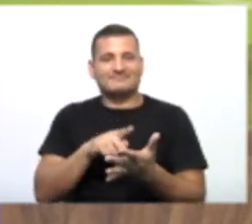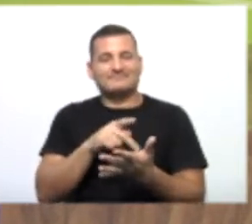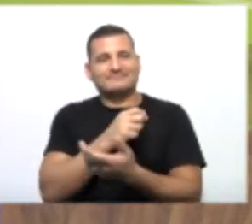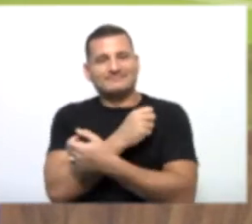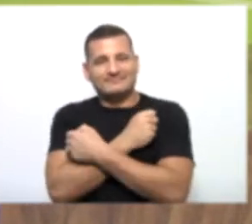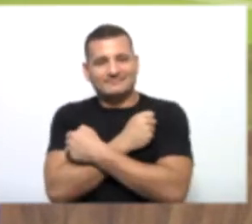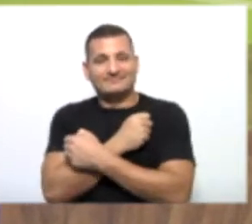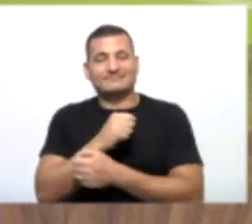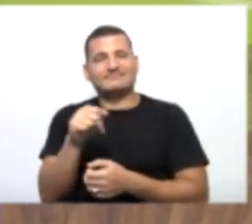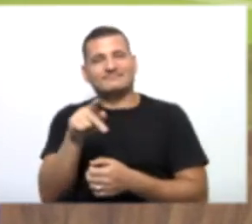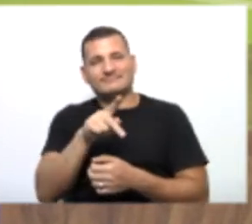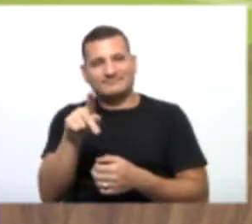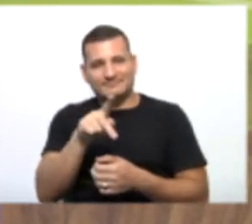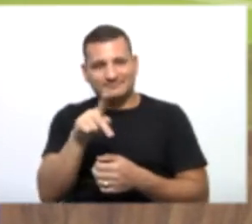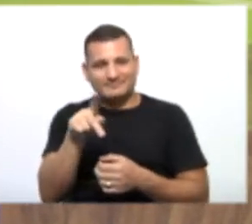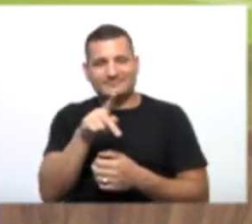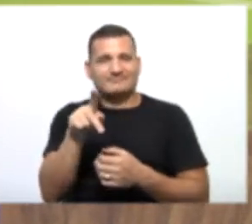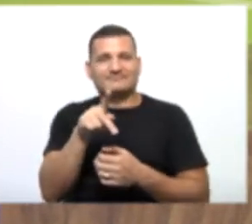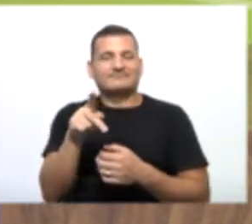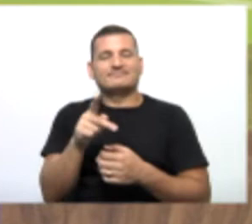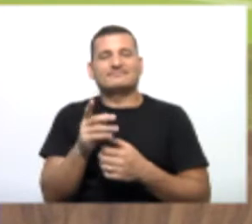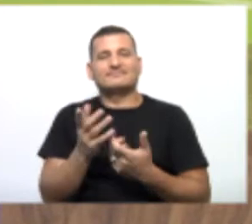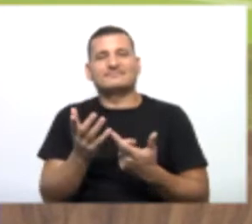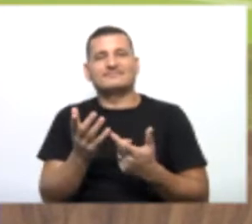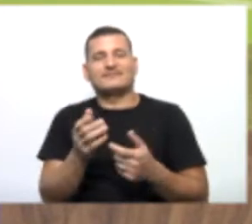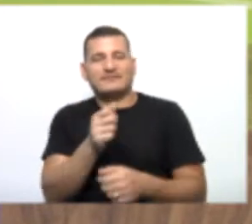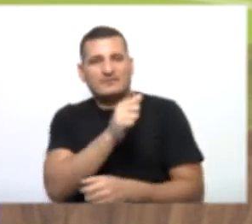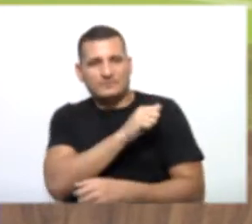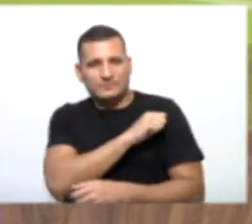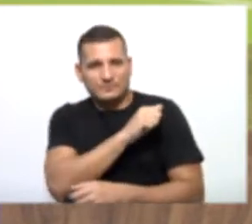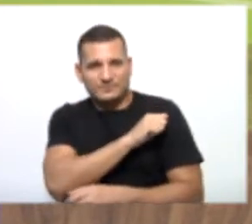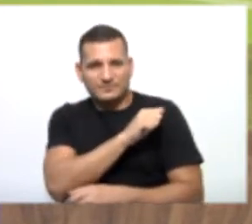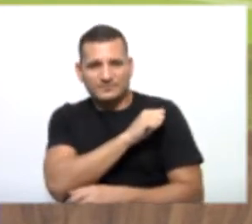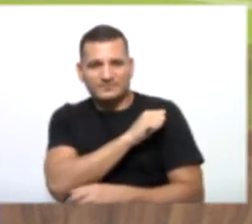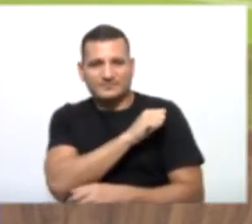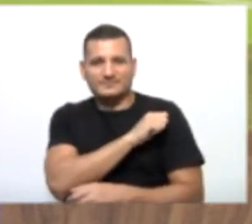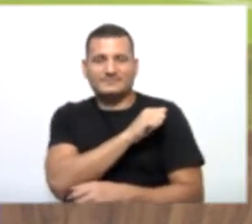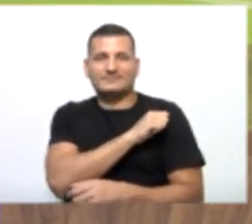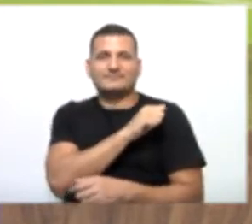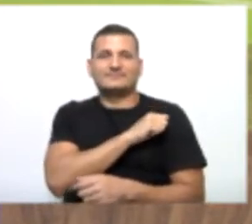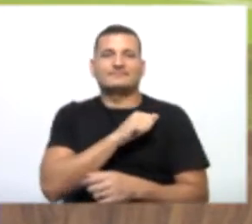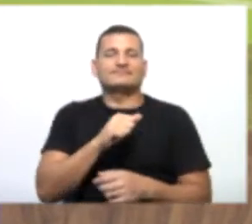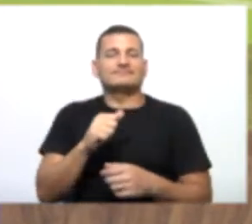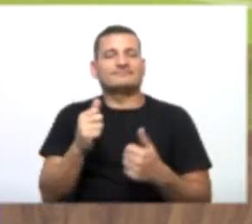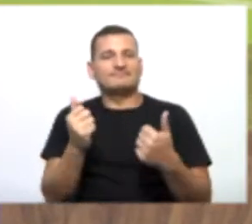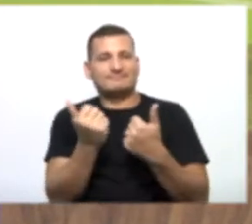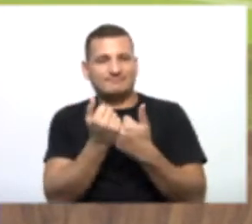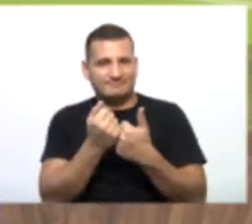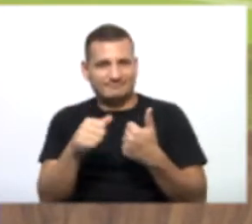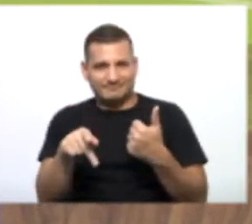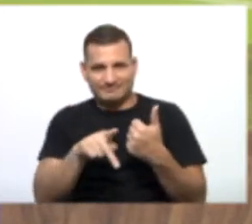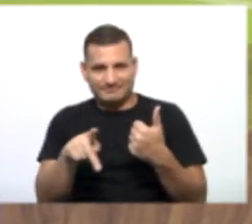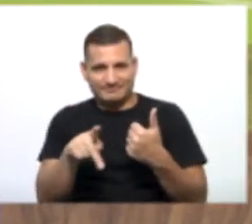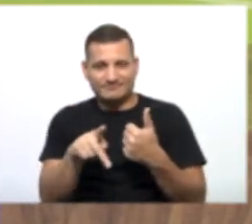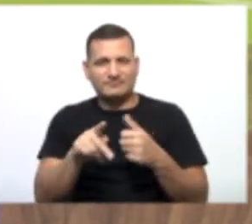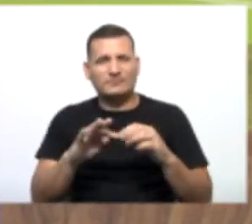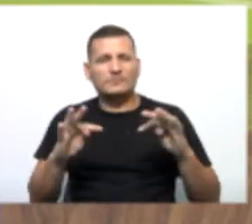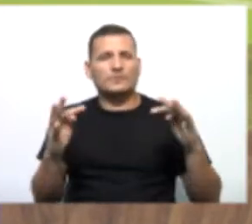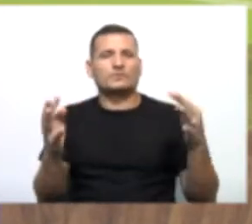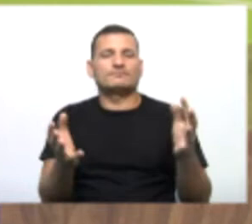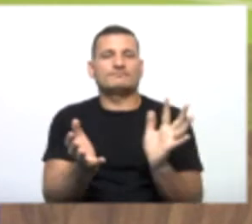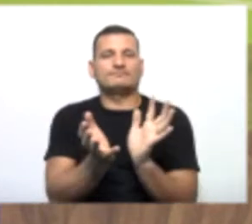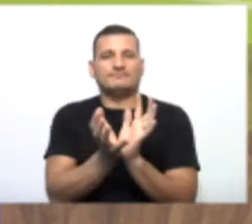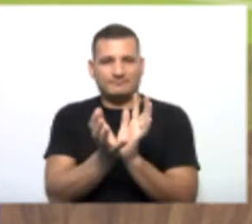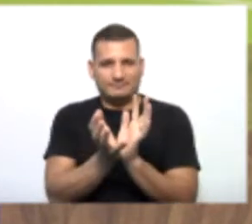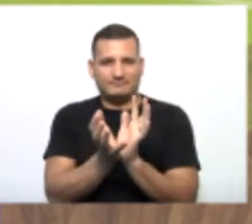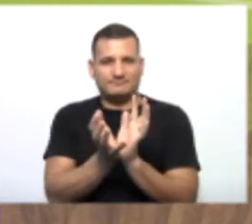para os professores presenciais, para os alunos que estão nos acompanhando aí, para os tutores, enfim, para toda essa equipe